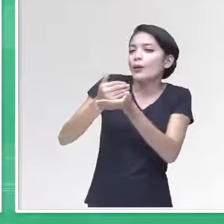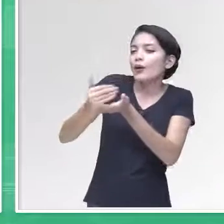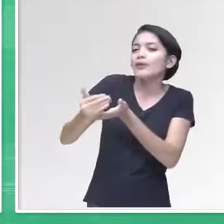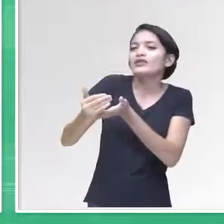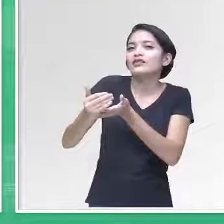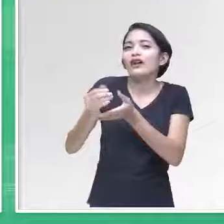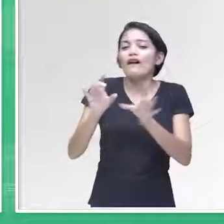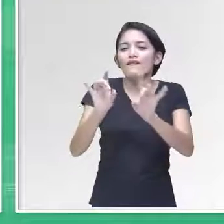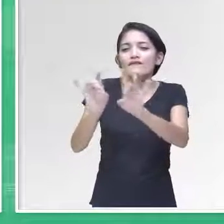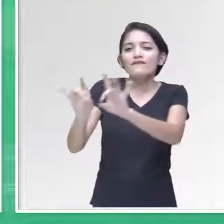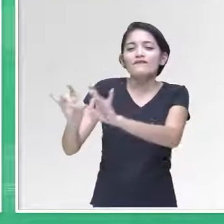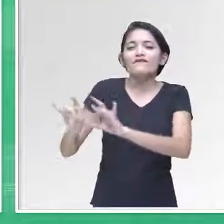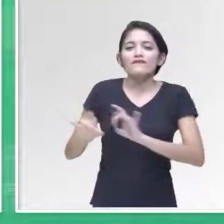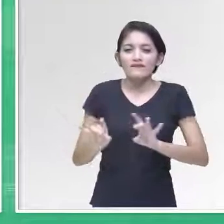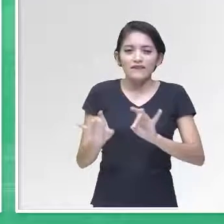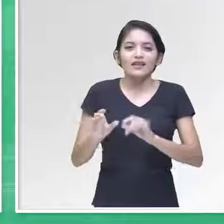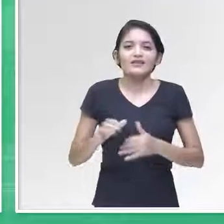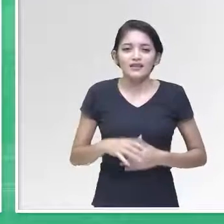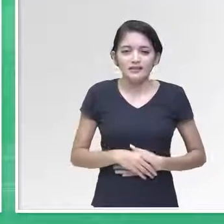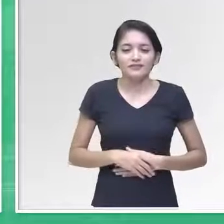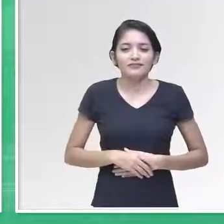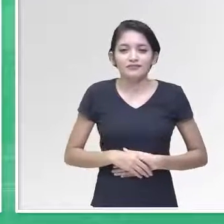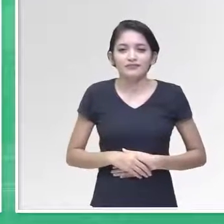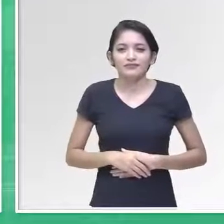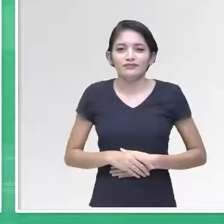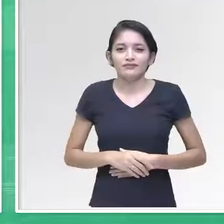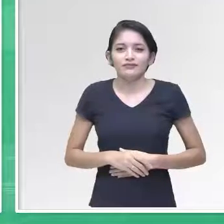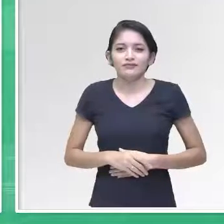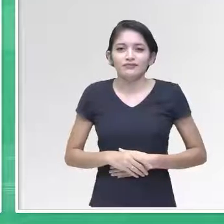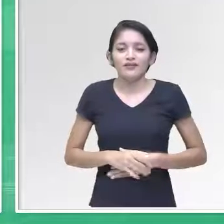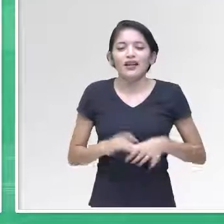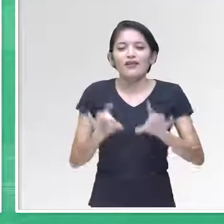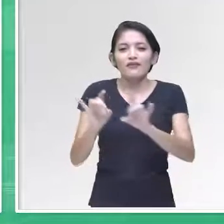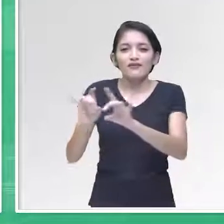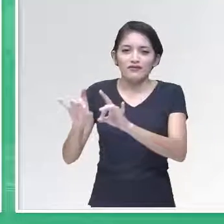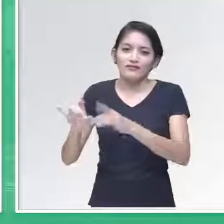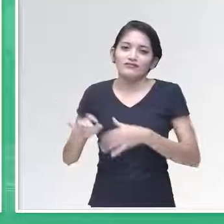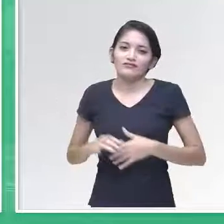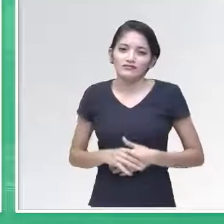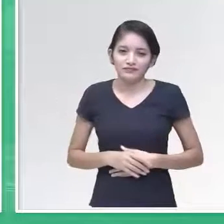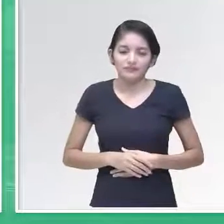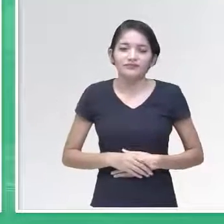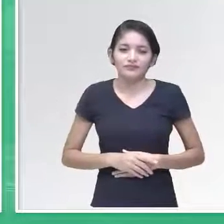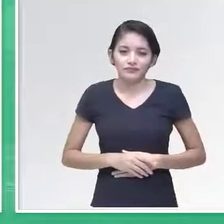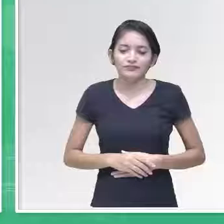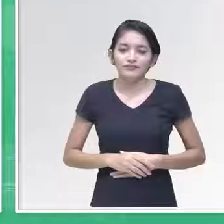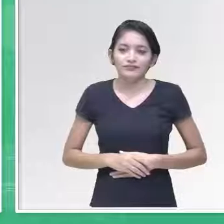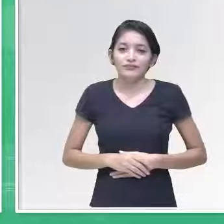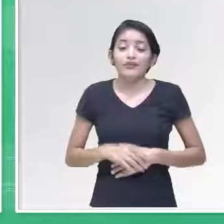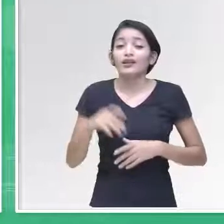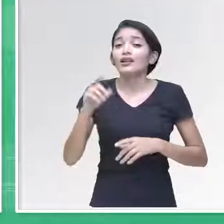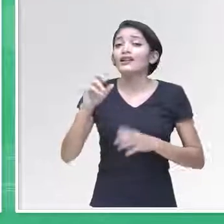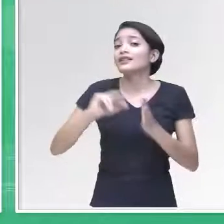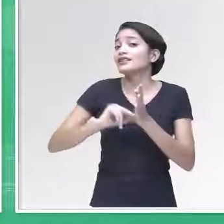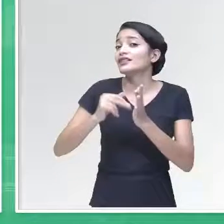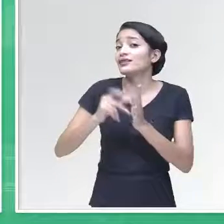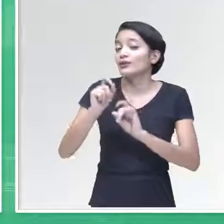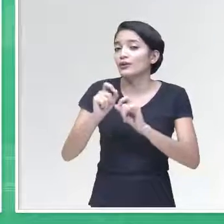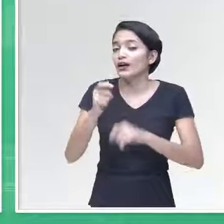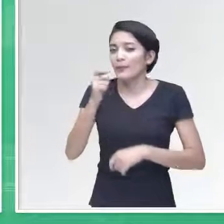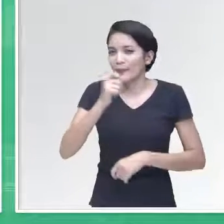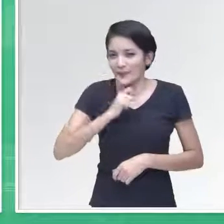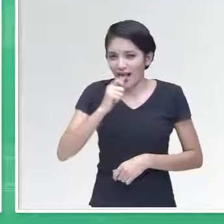de Epsicles. O nome do início era esse nome aí, Epsicles, certo? Que nada mais é que